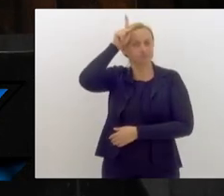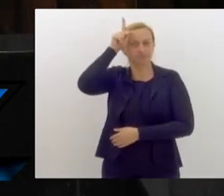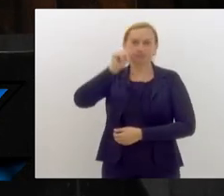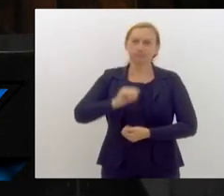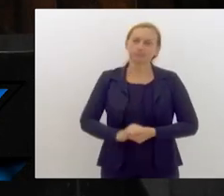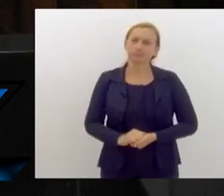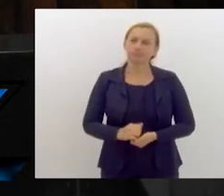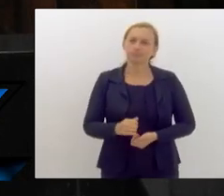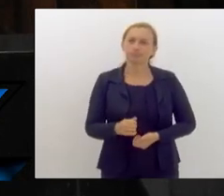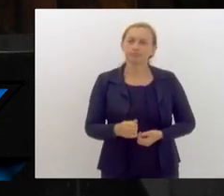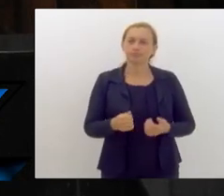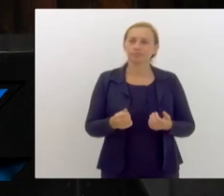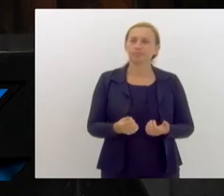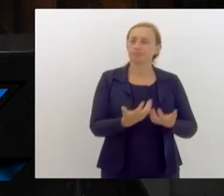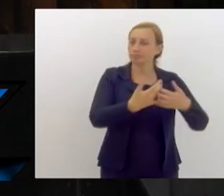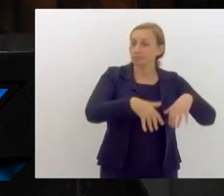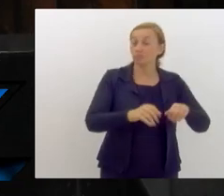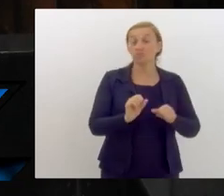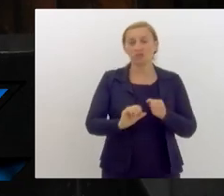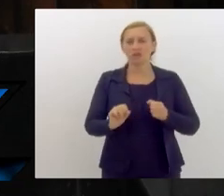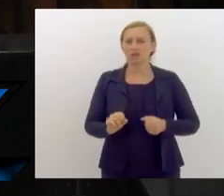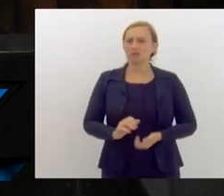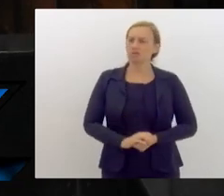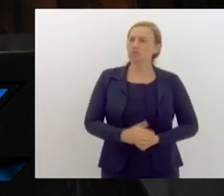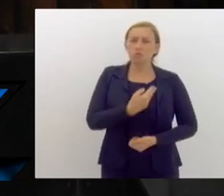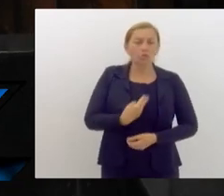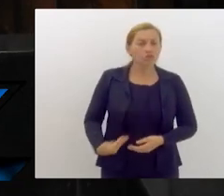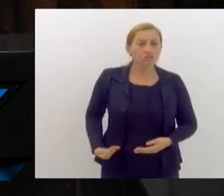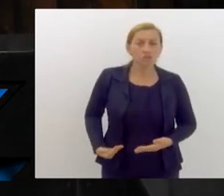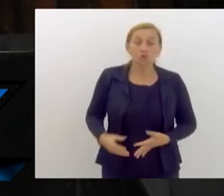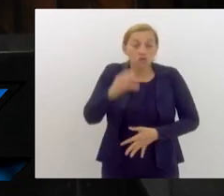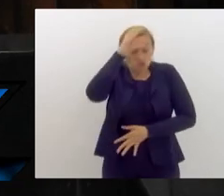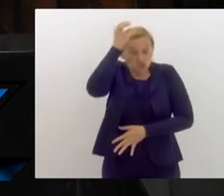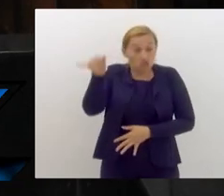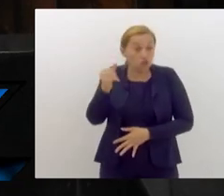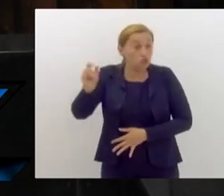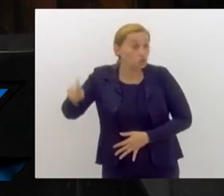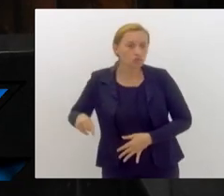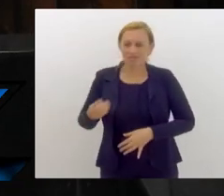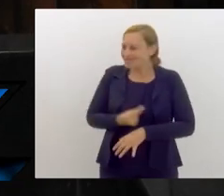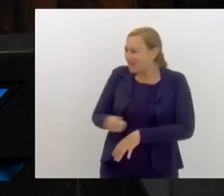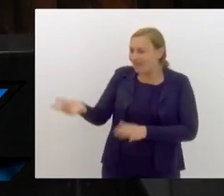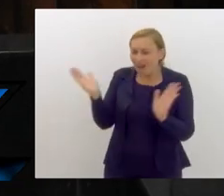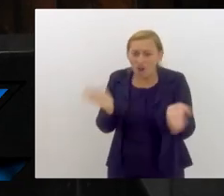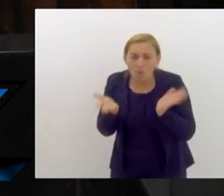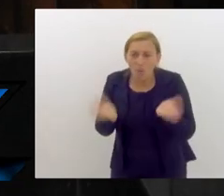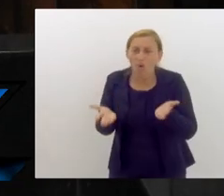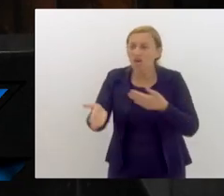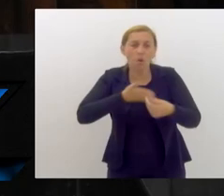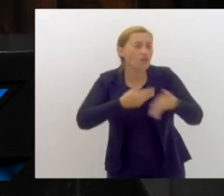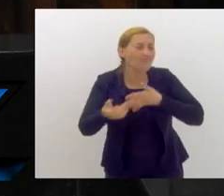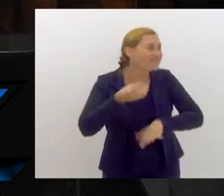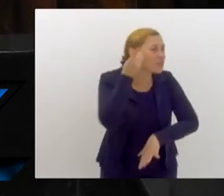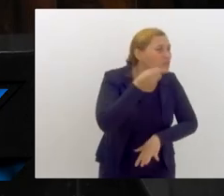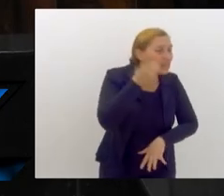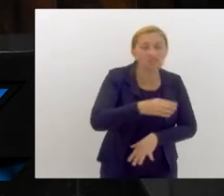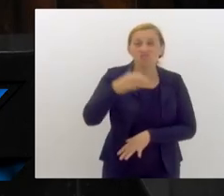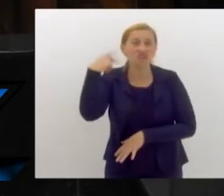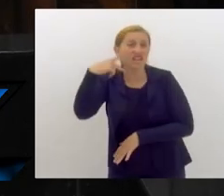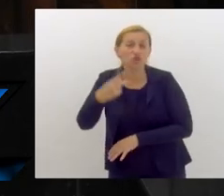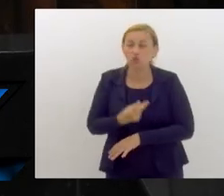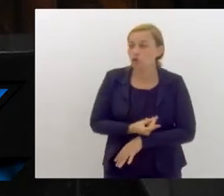tem feito com ele ao invés de ver o governador Cláudio Castro te ajude se a senhora sair daqui agora qualquer Deputado qualquer Vereador